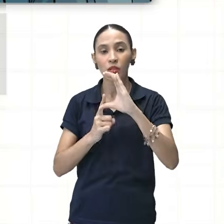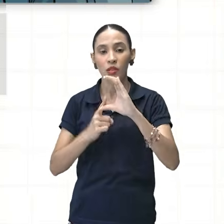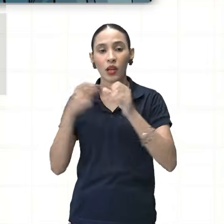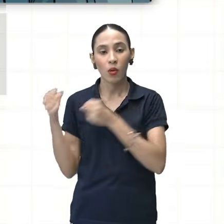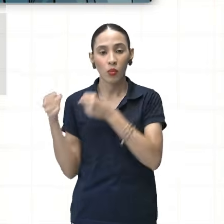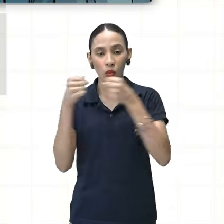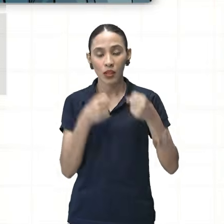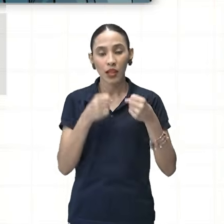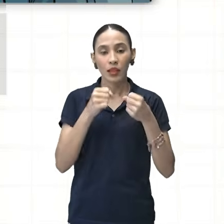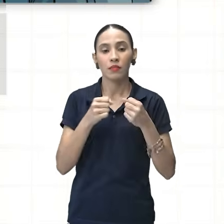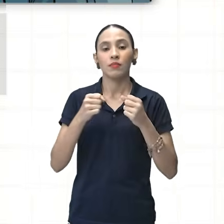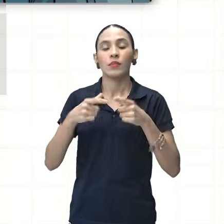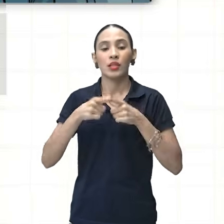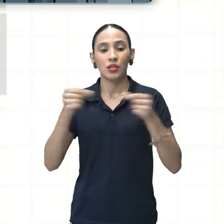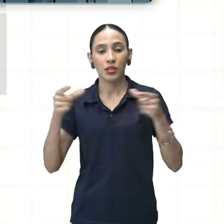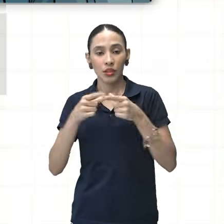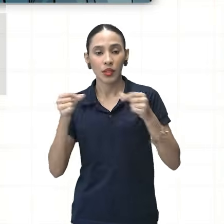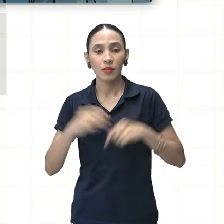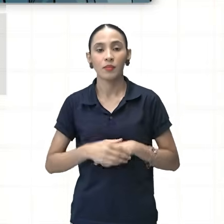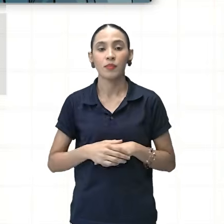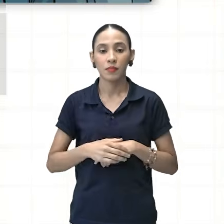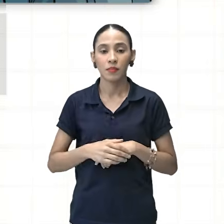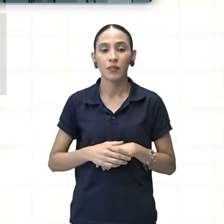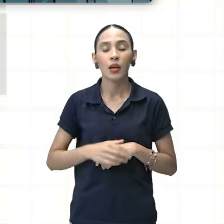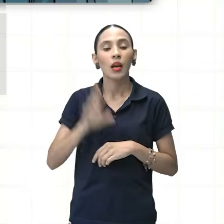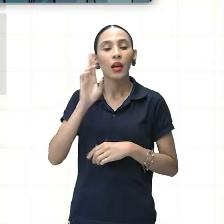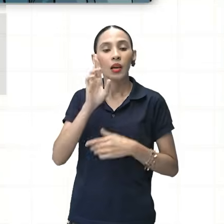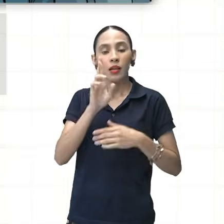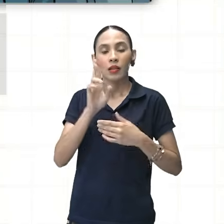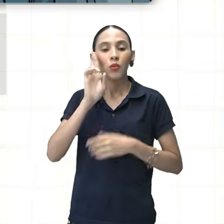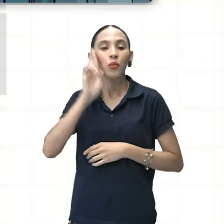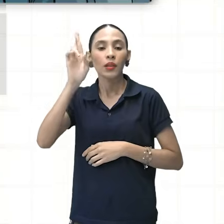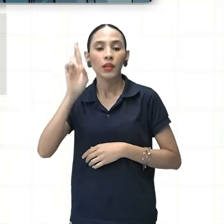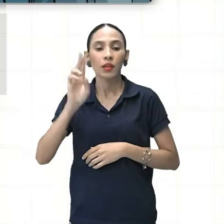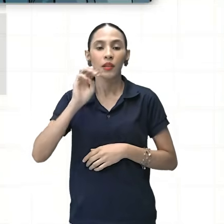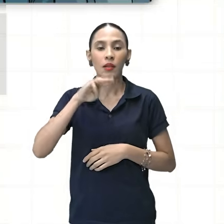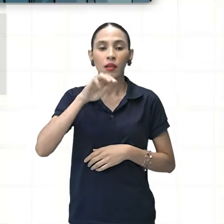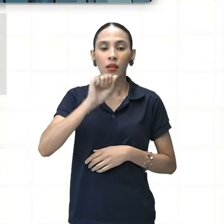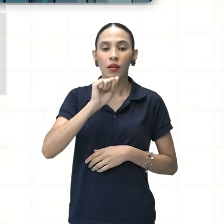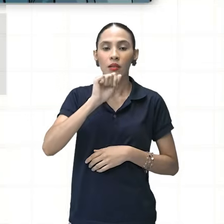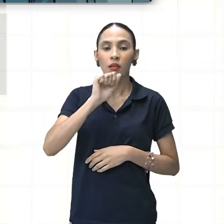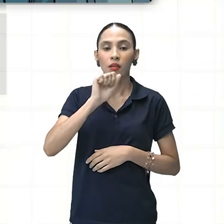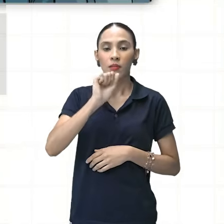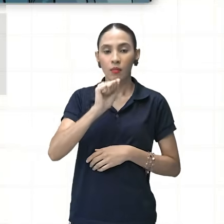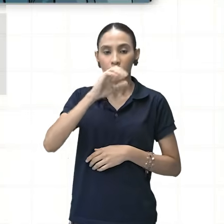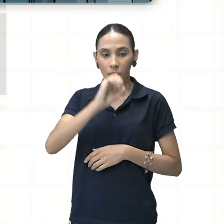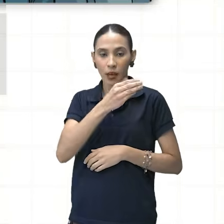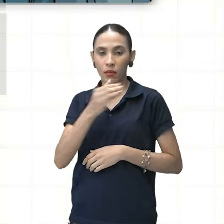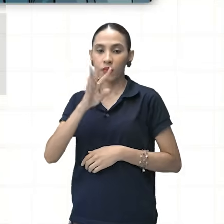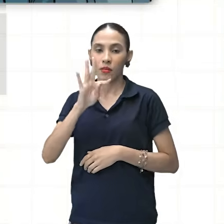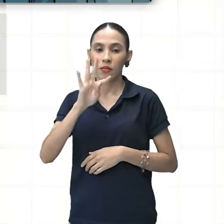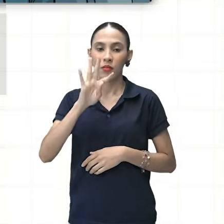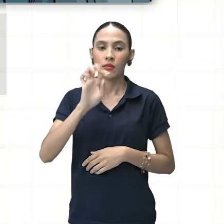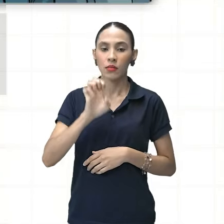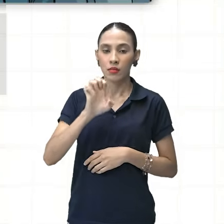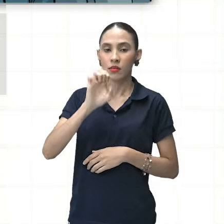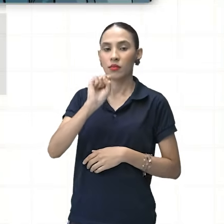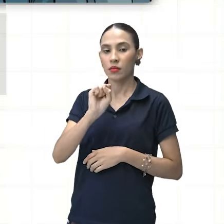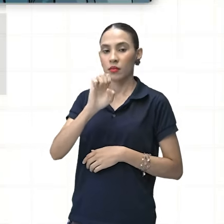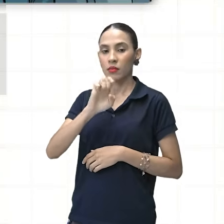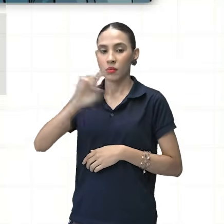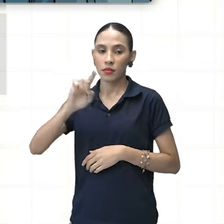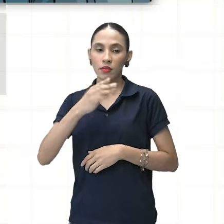poder da China. E o seu líder vai ser justamente Mao Tse-tung, como está representado aqui nessa imagem,